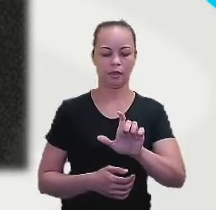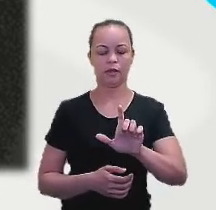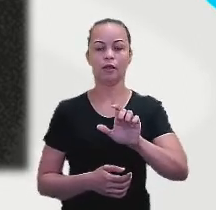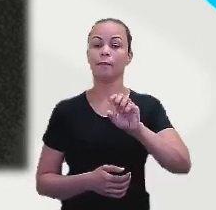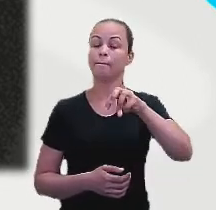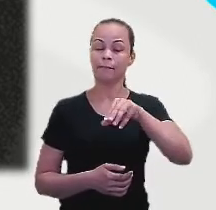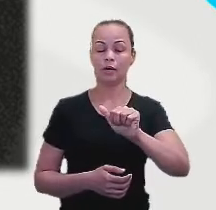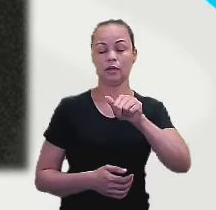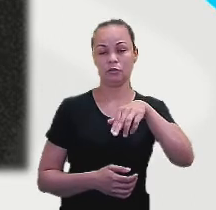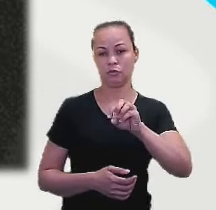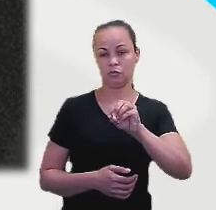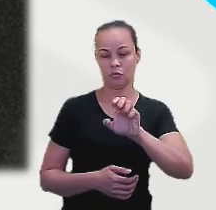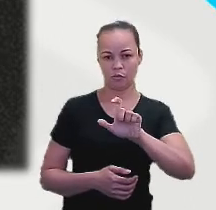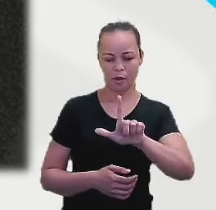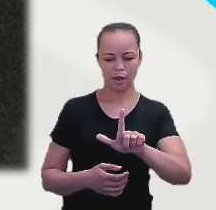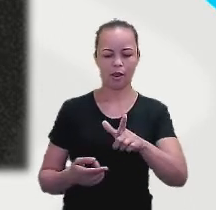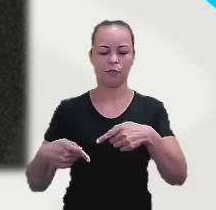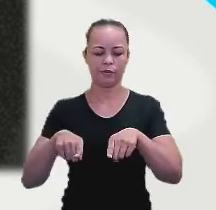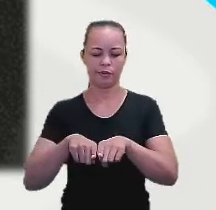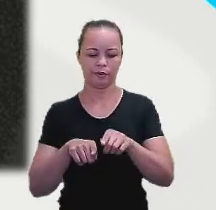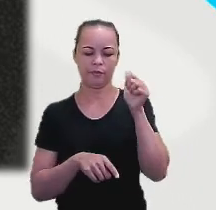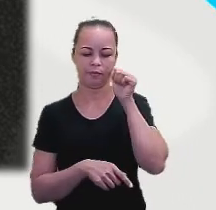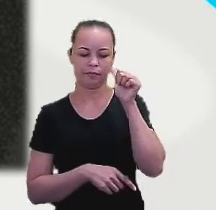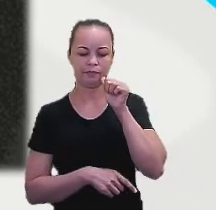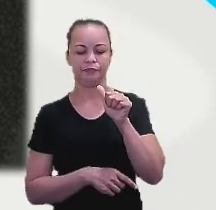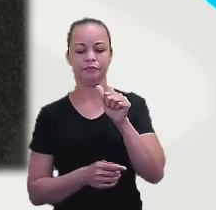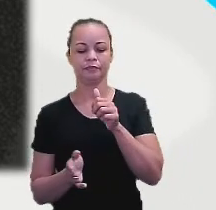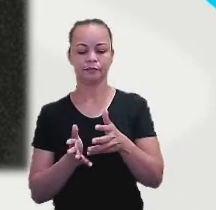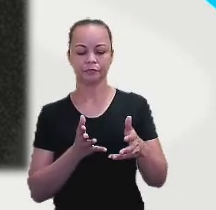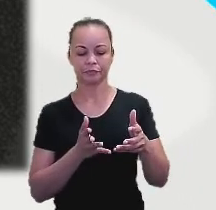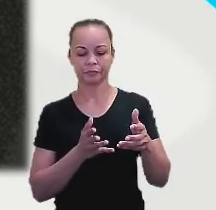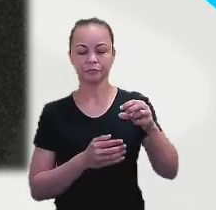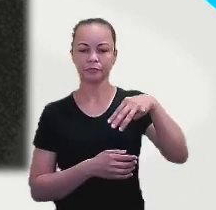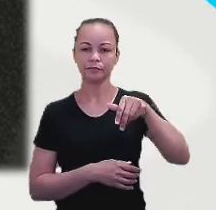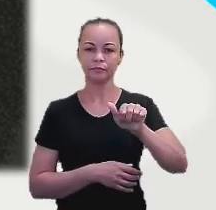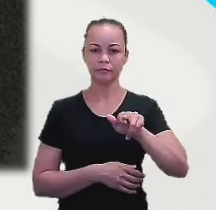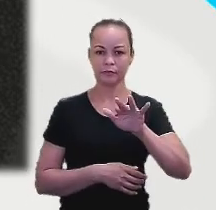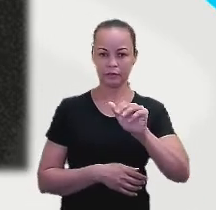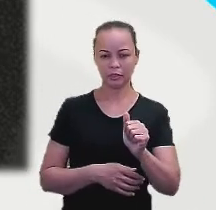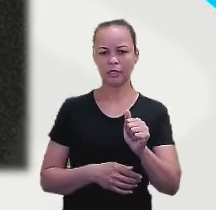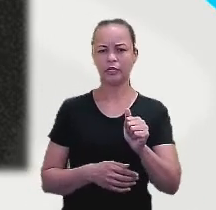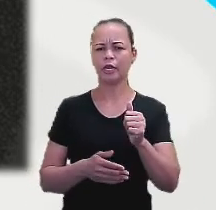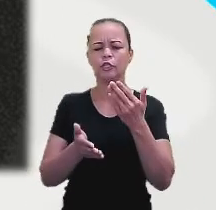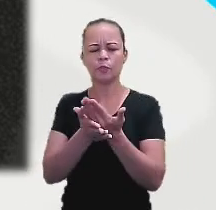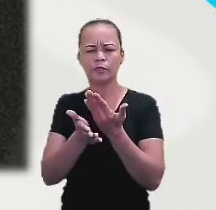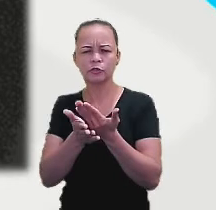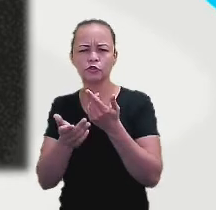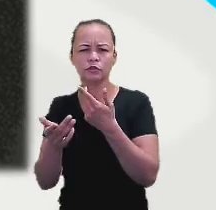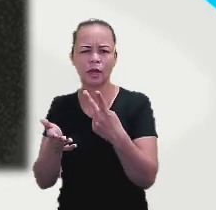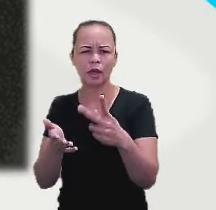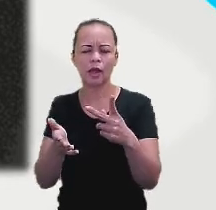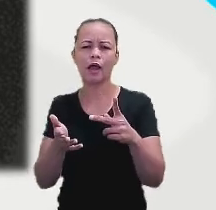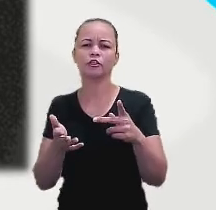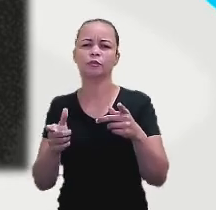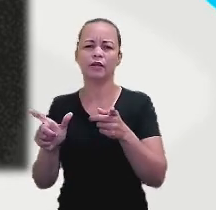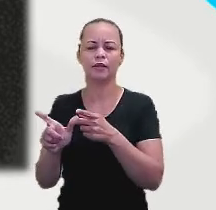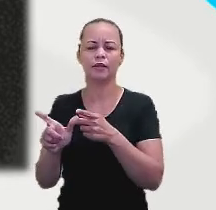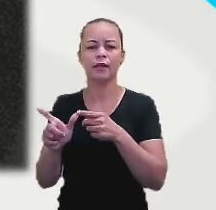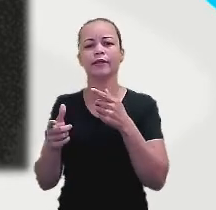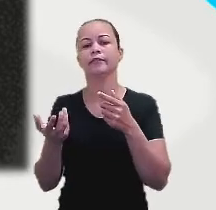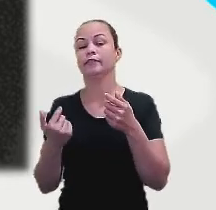da infância em Porto das Pedras, Alagoas, e estudou as primeiras letras em Maceió. Fez os